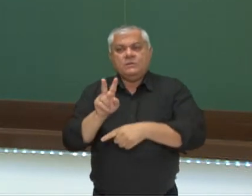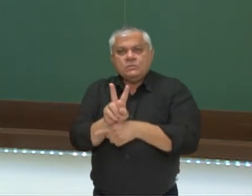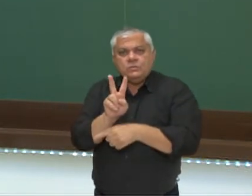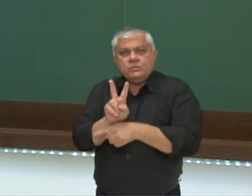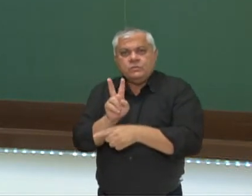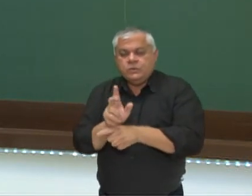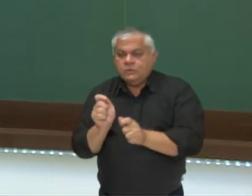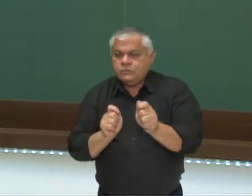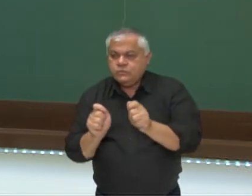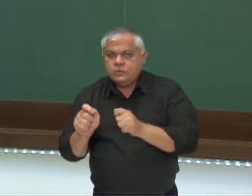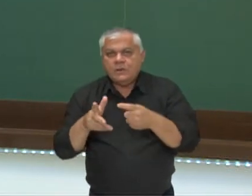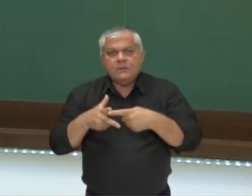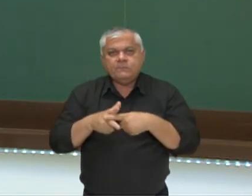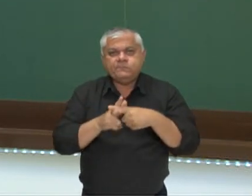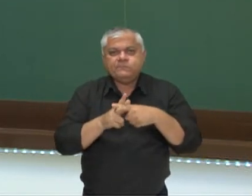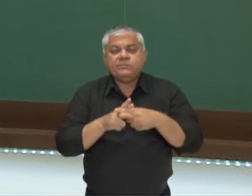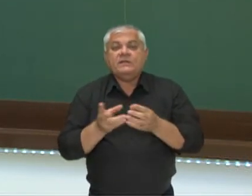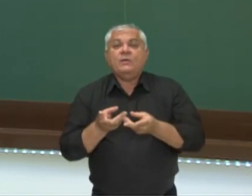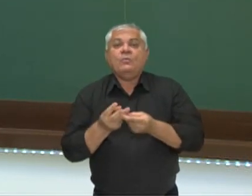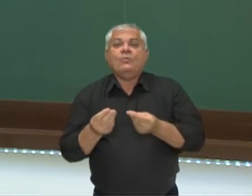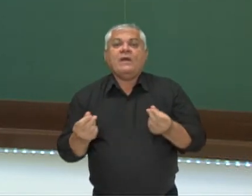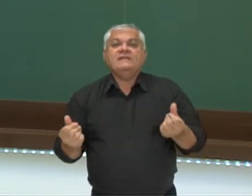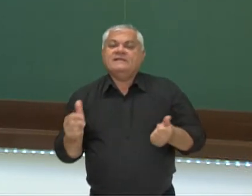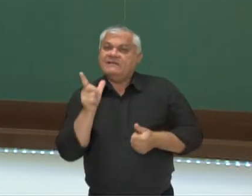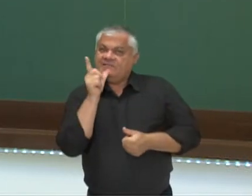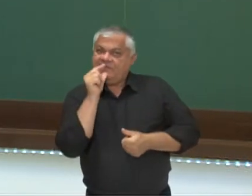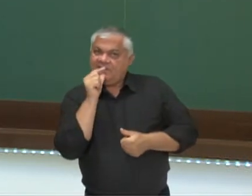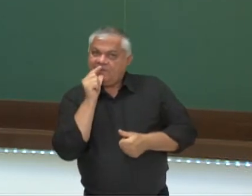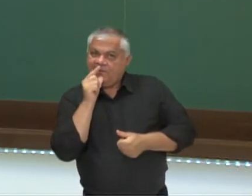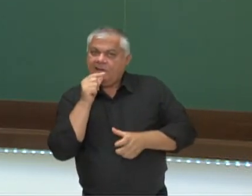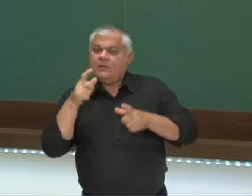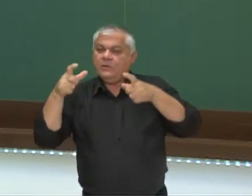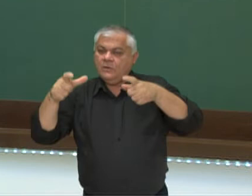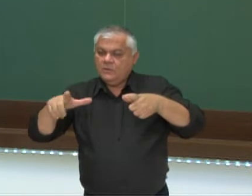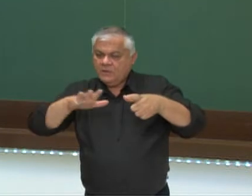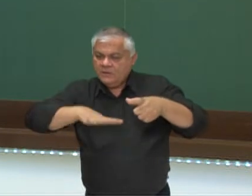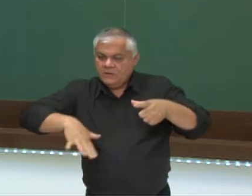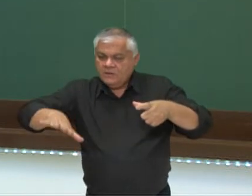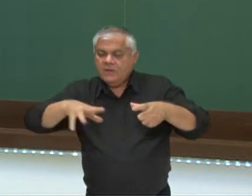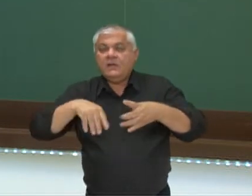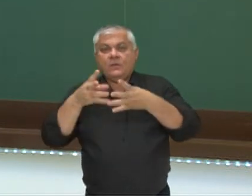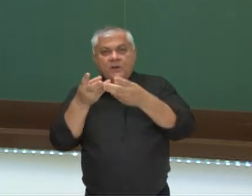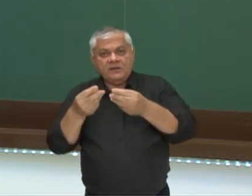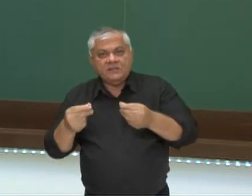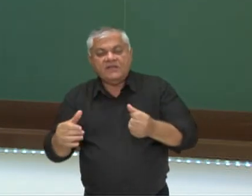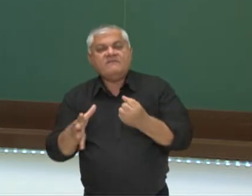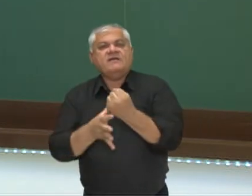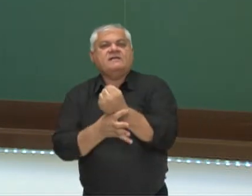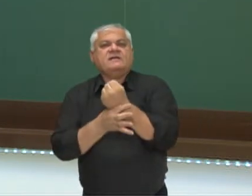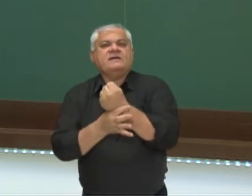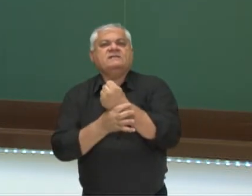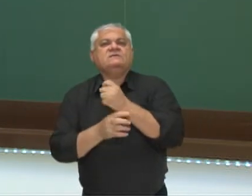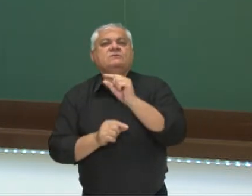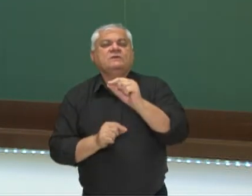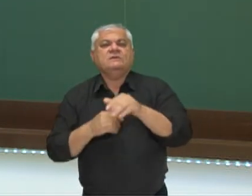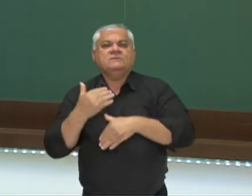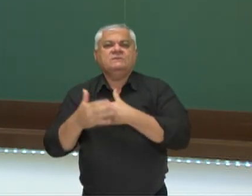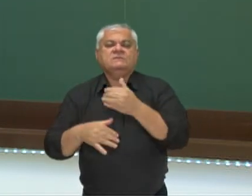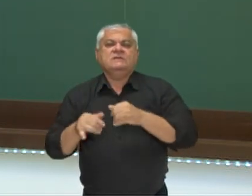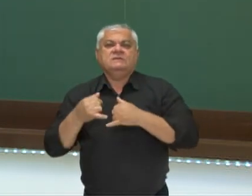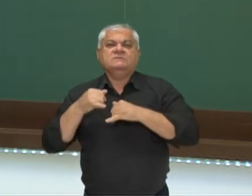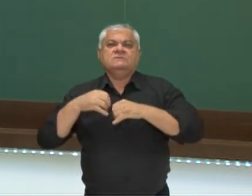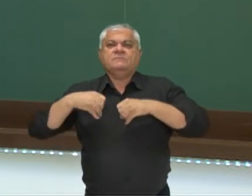hidrográficas, pois é a qualidade dessas águas e a qualidade dessa bacia hidrográfica que vai garantir a produção de